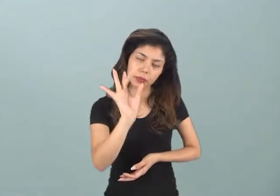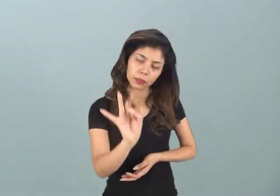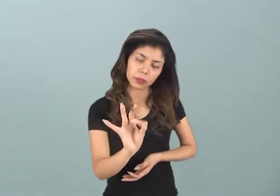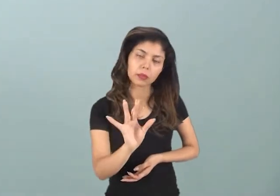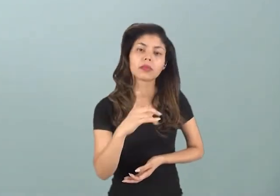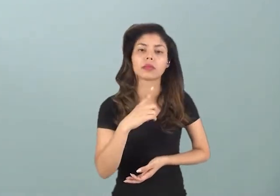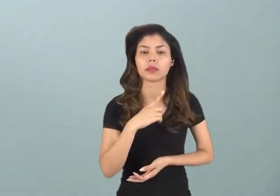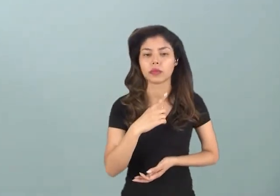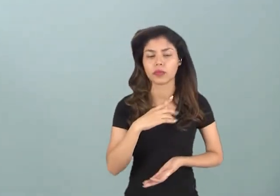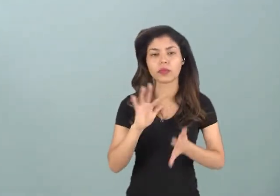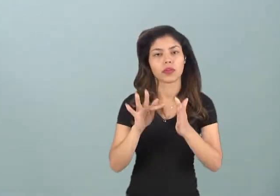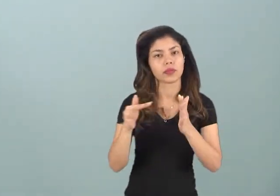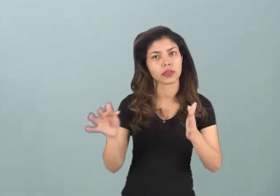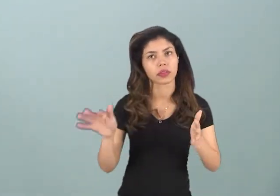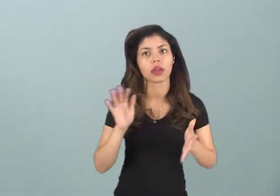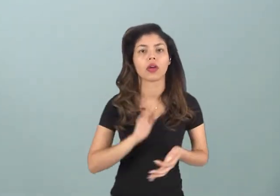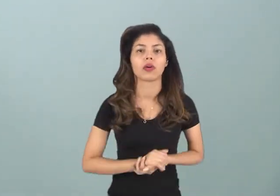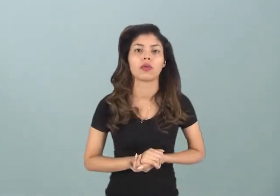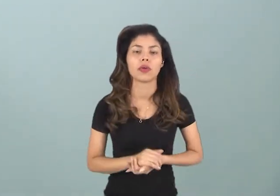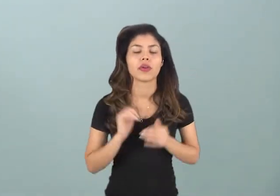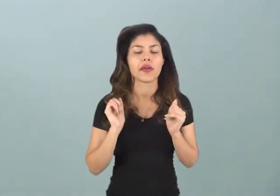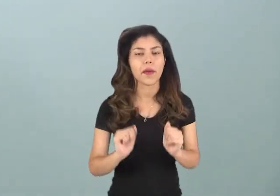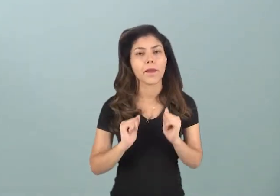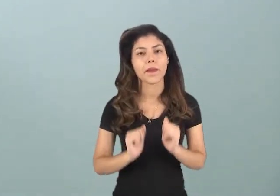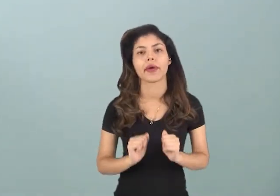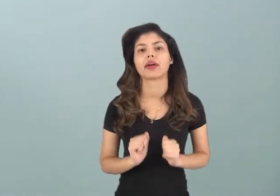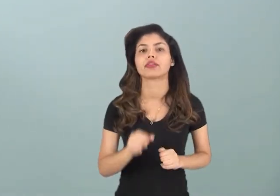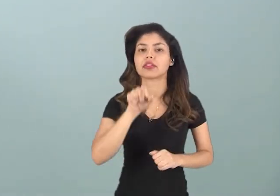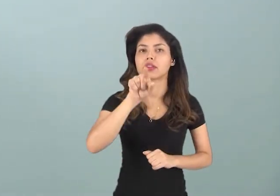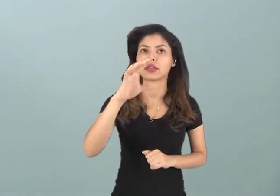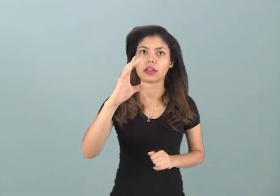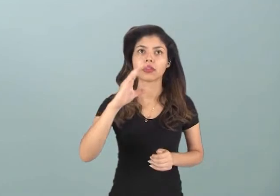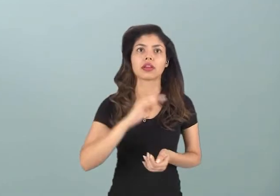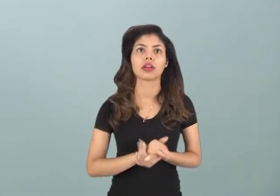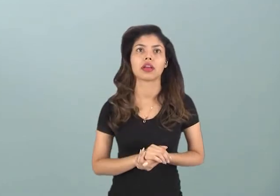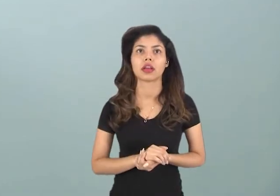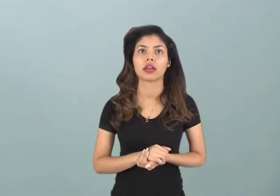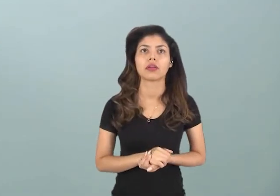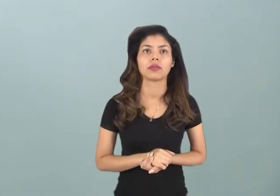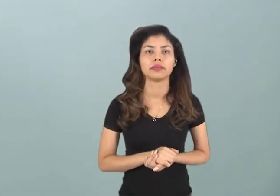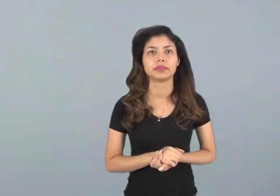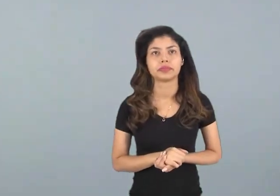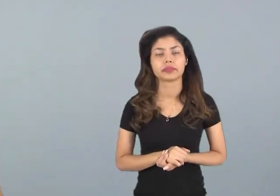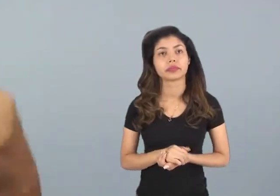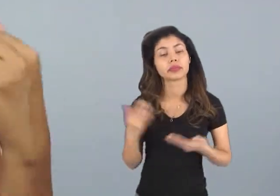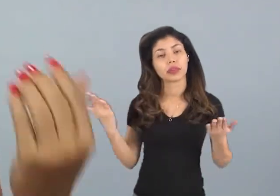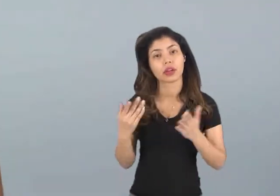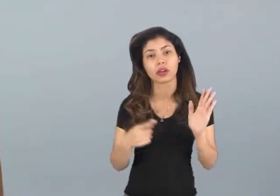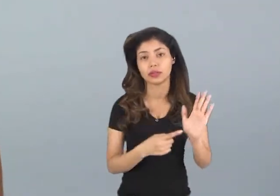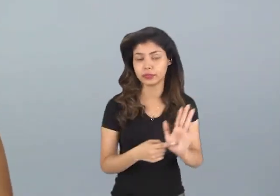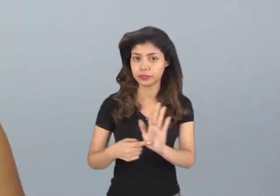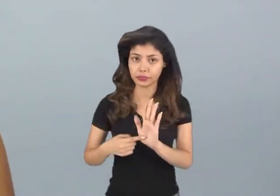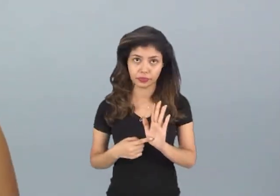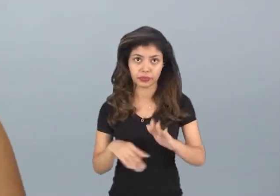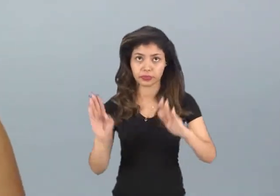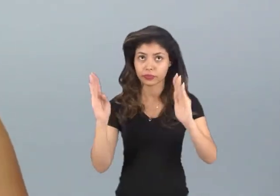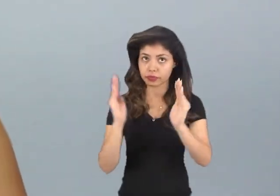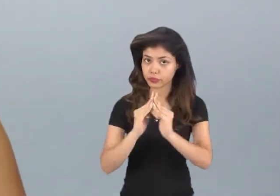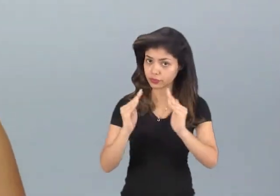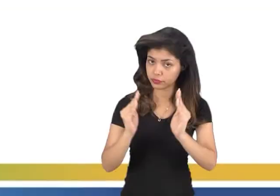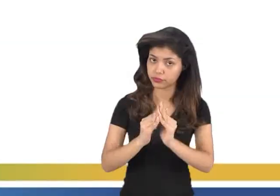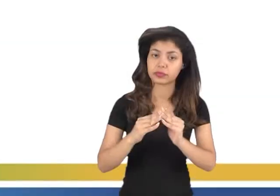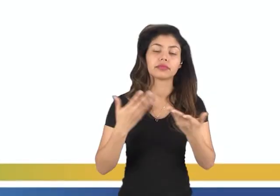uma função e aí você pode classificar conforme essas funções, tudo bem? Aqui, ó, o nosso para casa, o